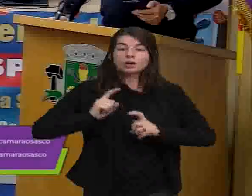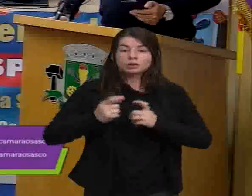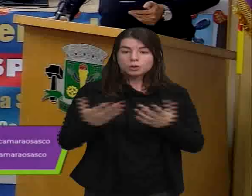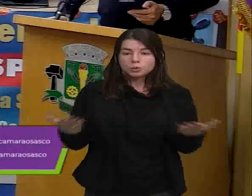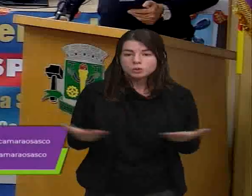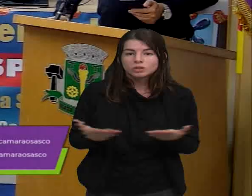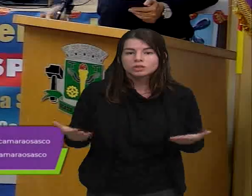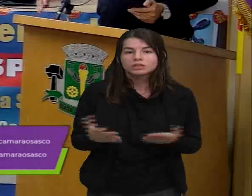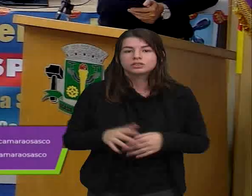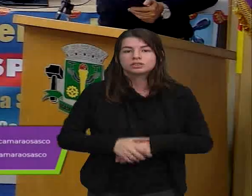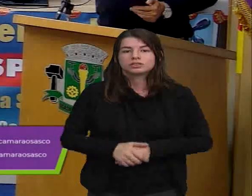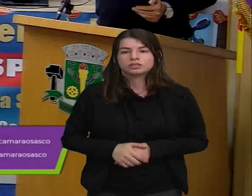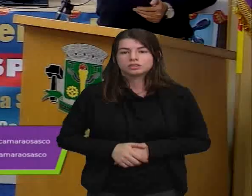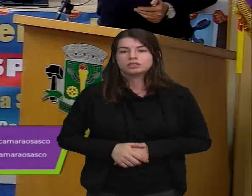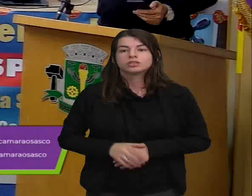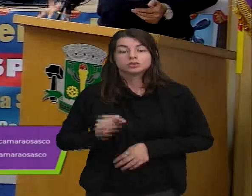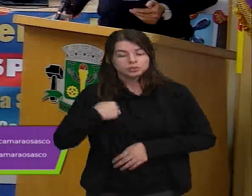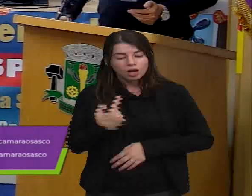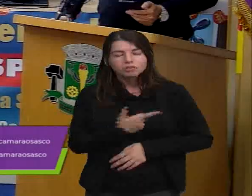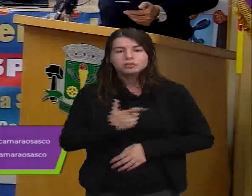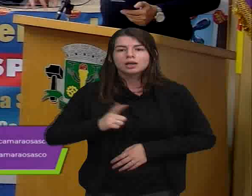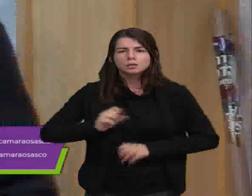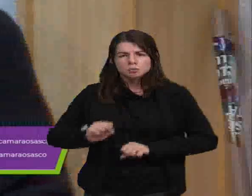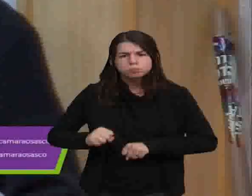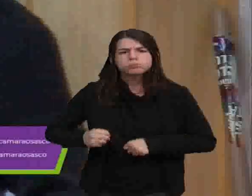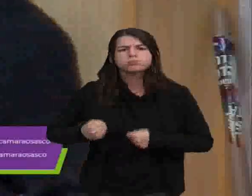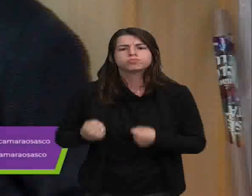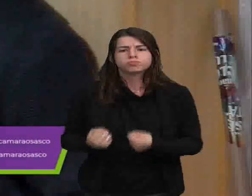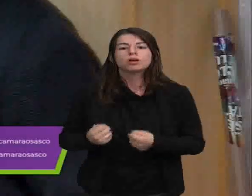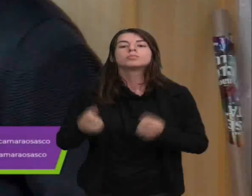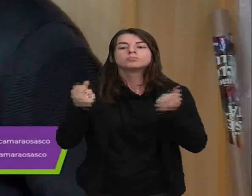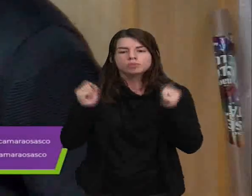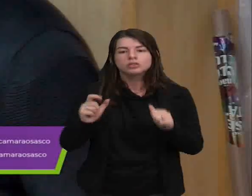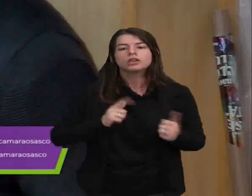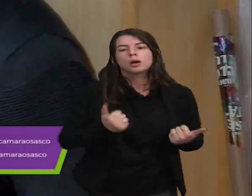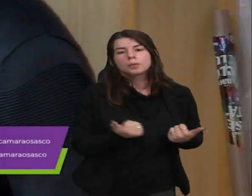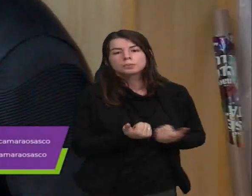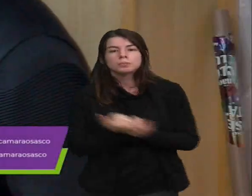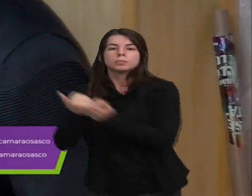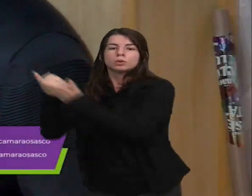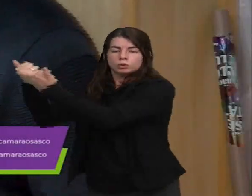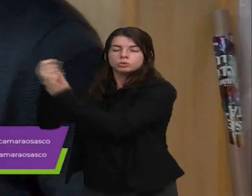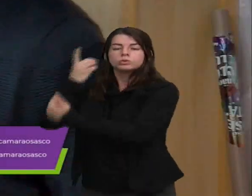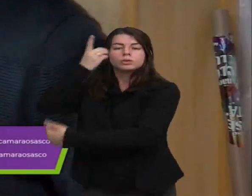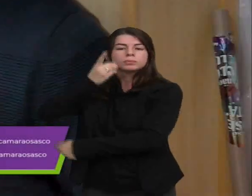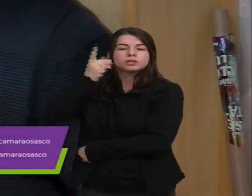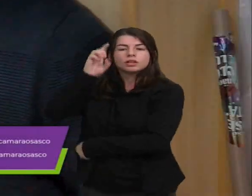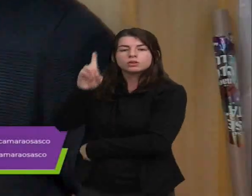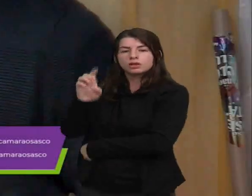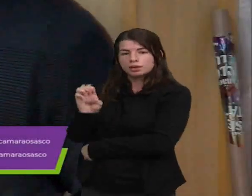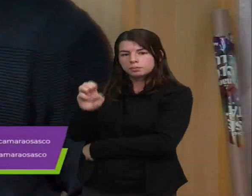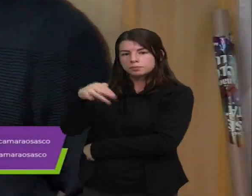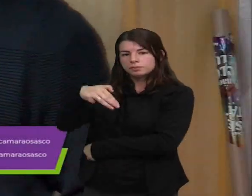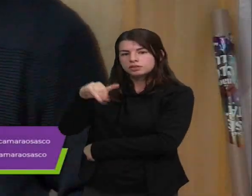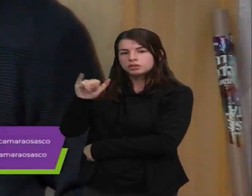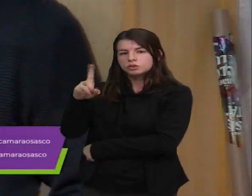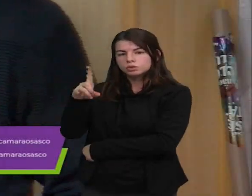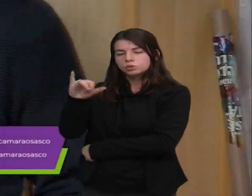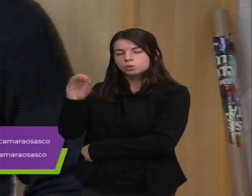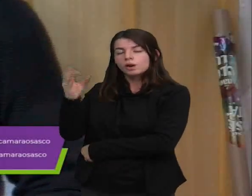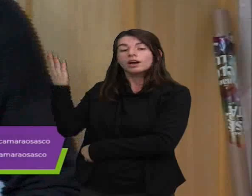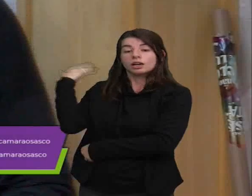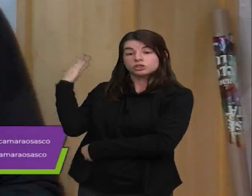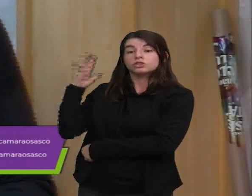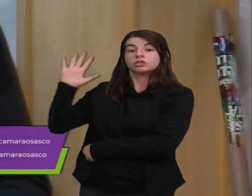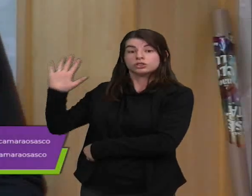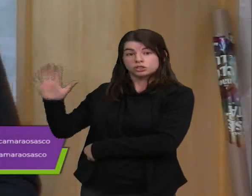tocando esse trabalho e nós vamos em frente conte com o mandato do deputado estadual Emílio de Souza que foi prefeito dessa cidade e